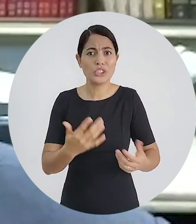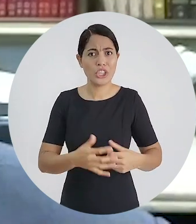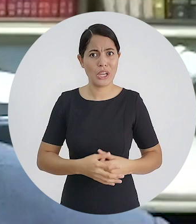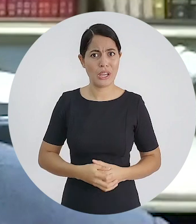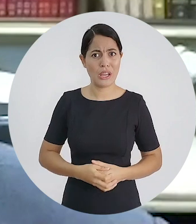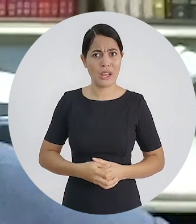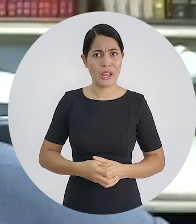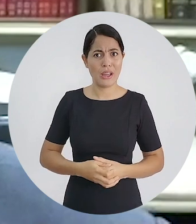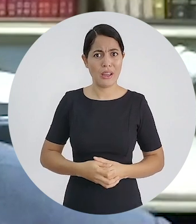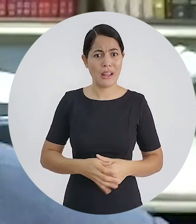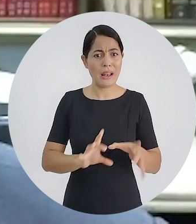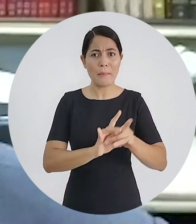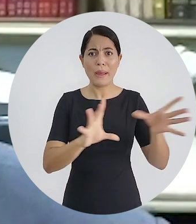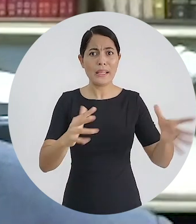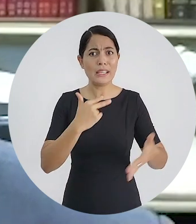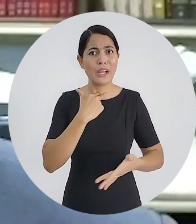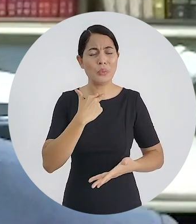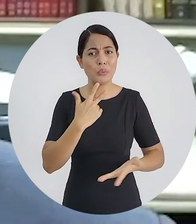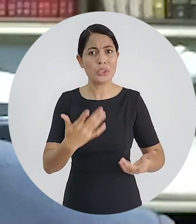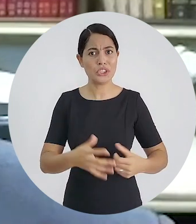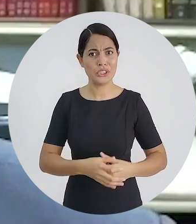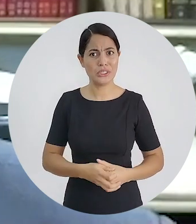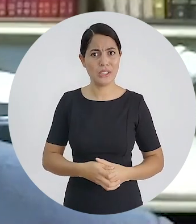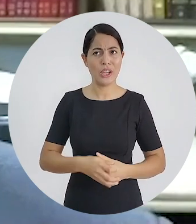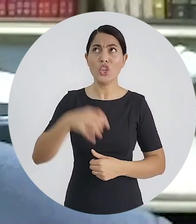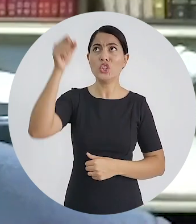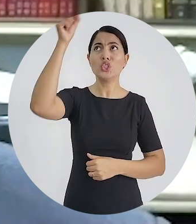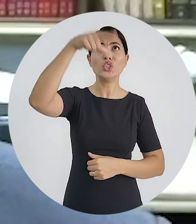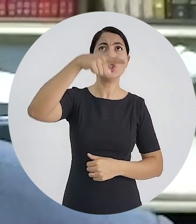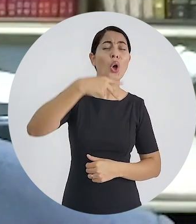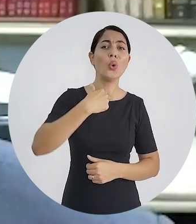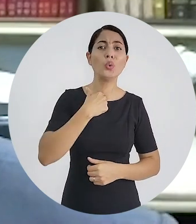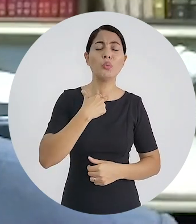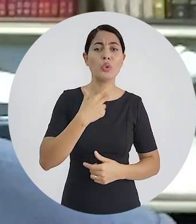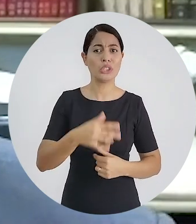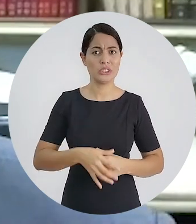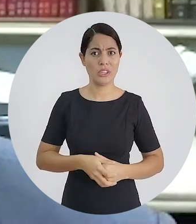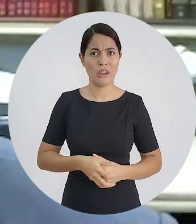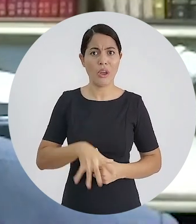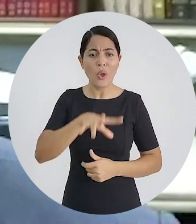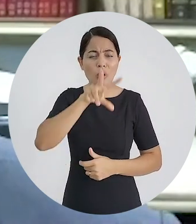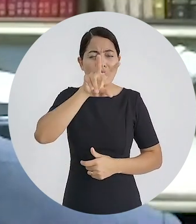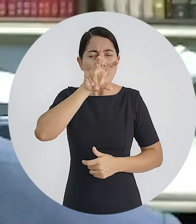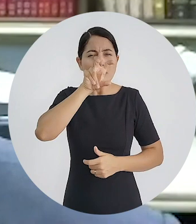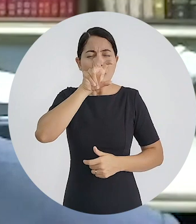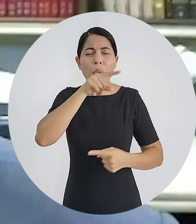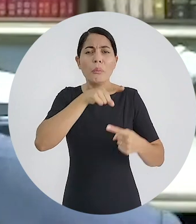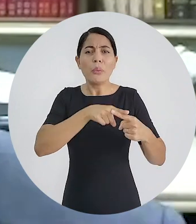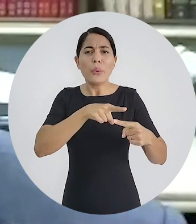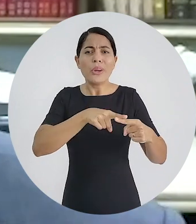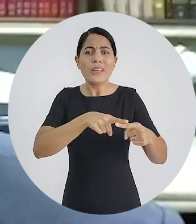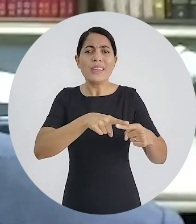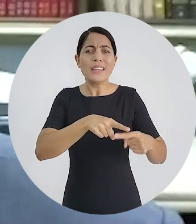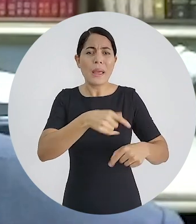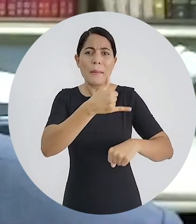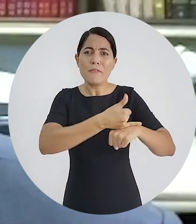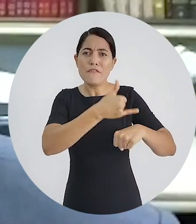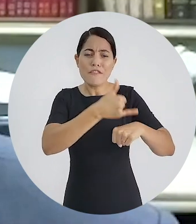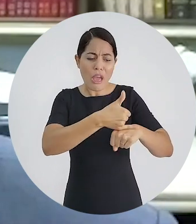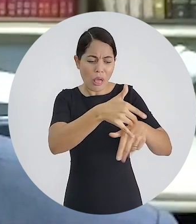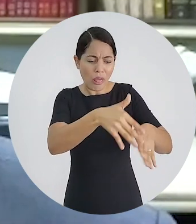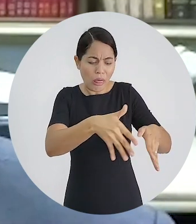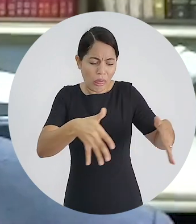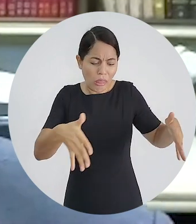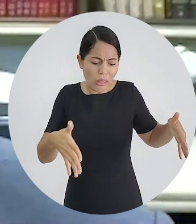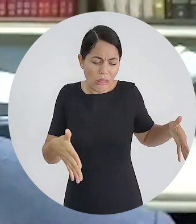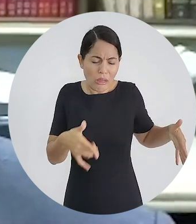de liberdade, privar do sol, privar até da respiração, colocar dentro de um tanque, de metal, numa